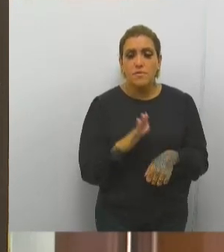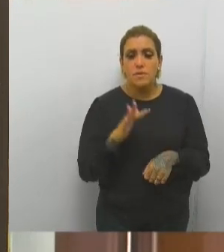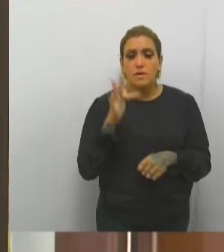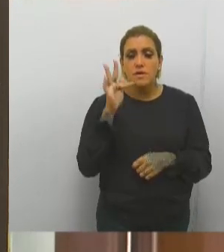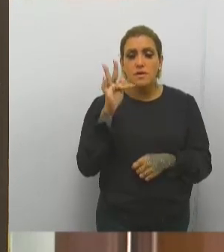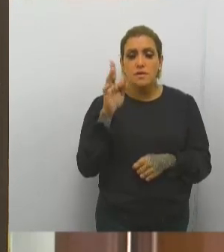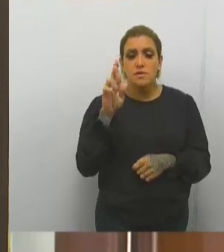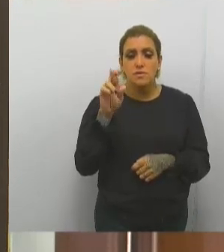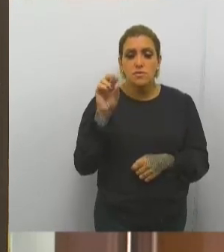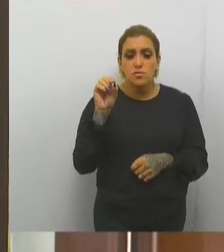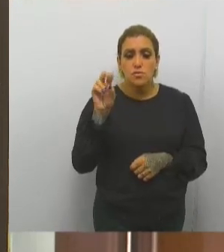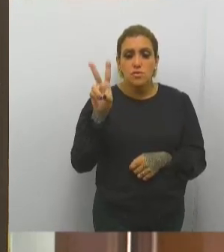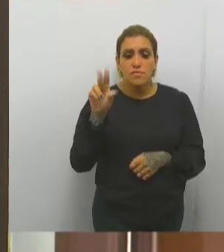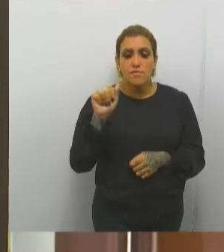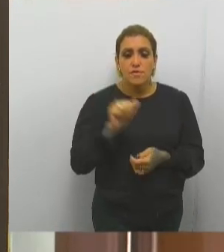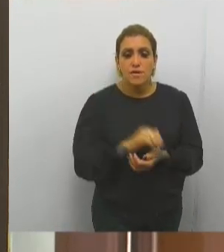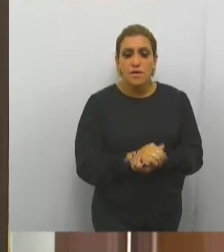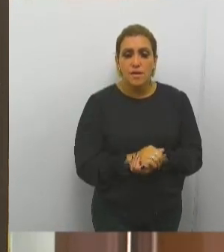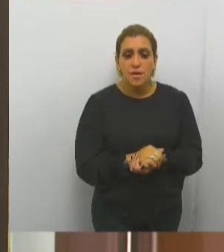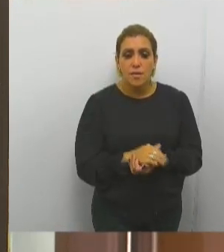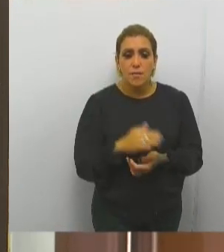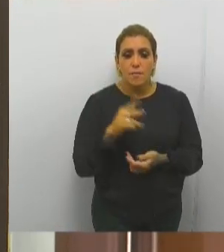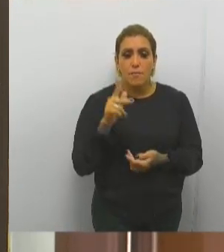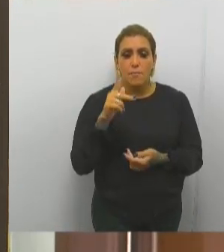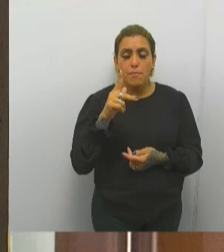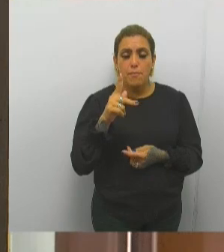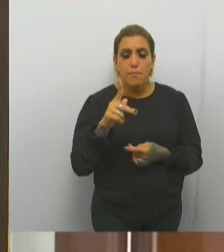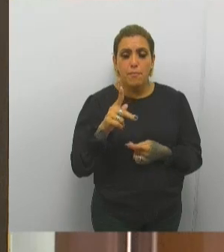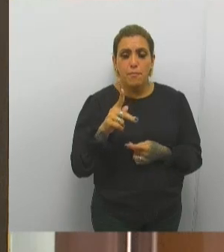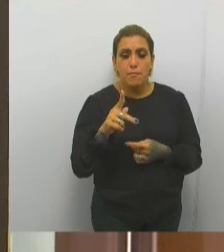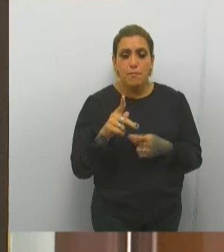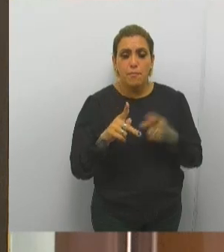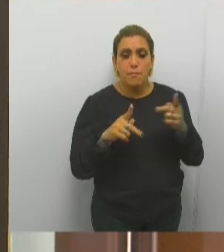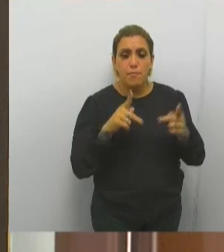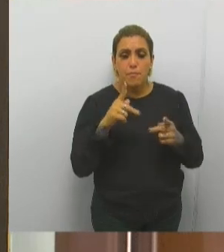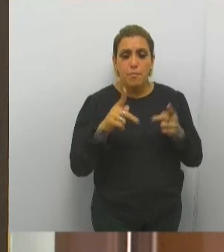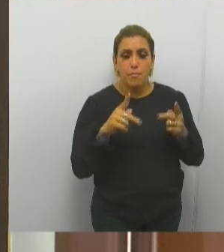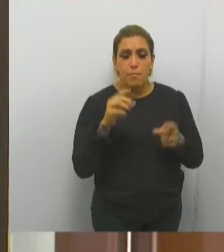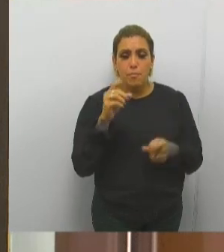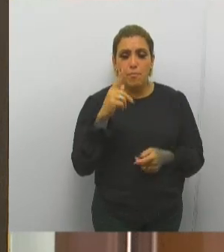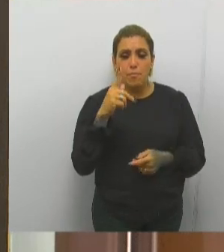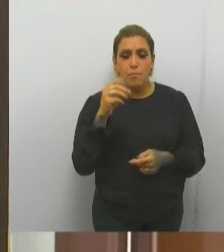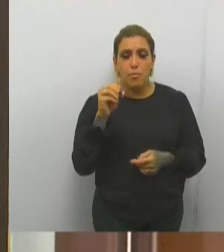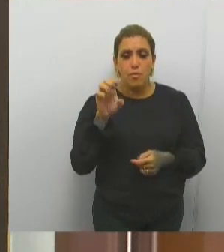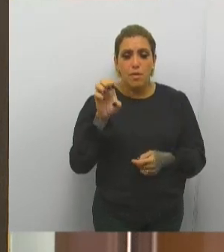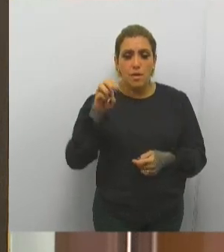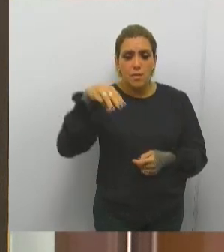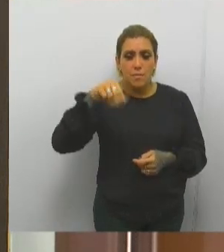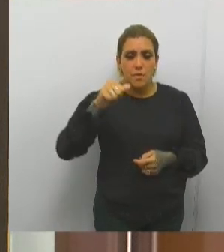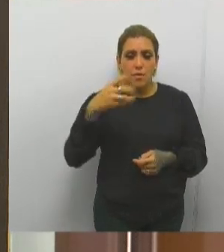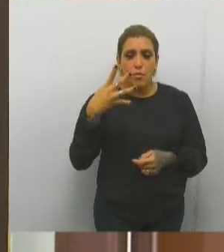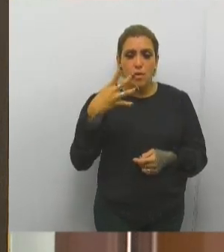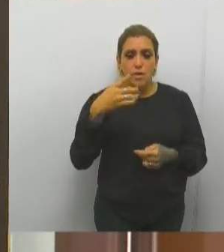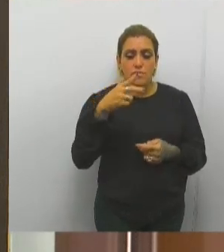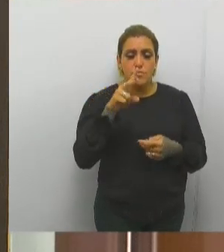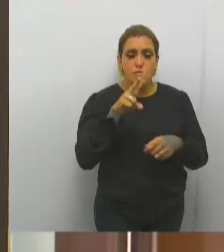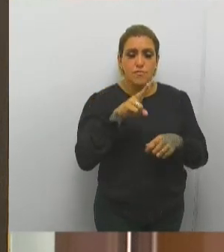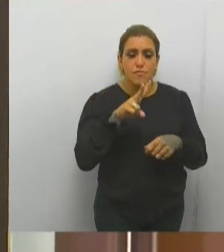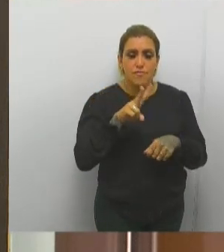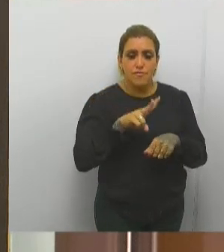A trova é um poema de uma única estrofe. Tem 4 versos.